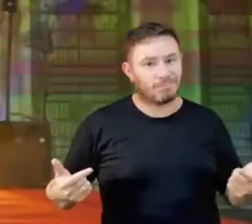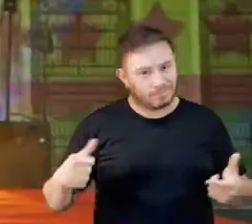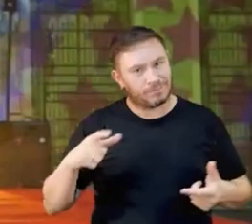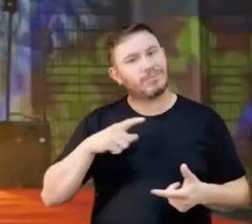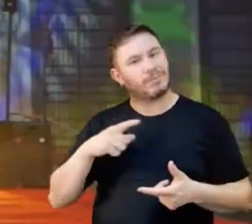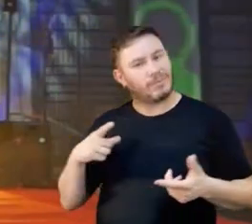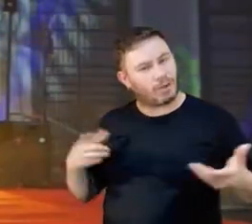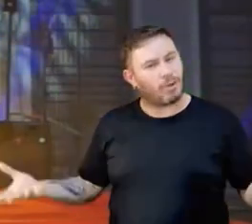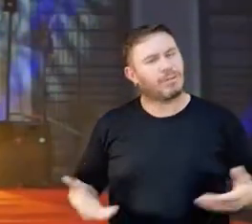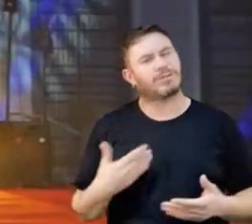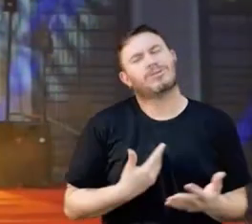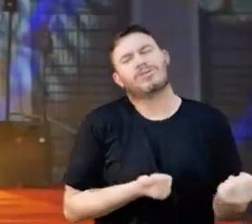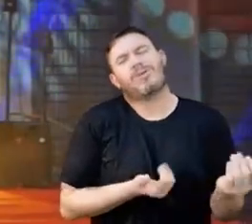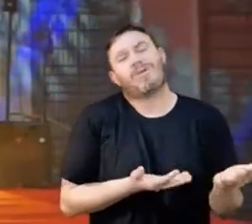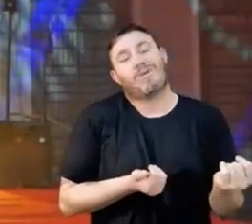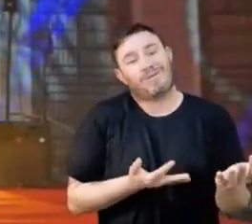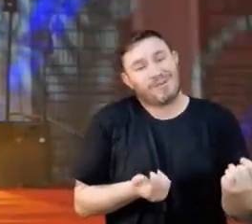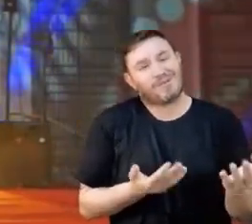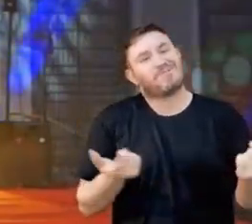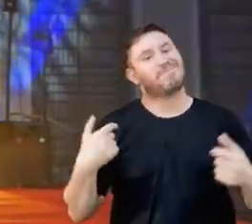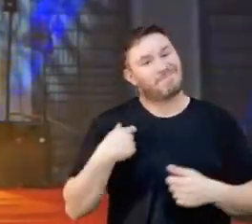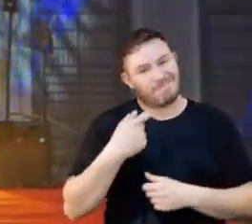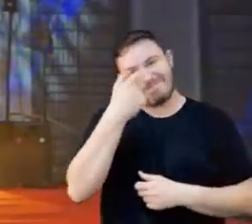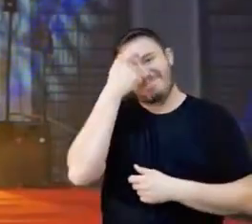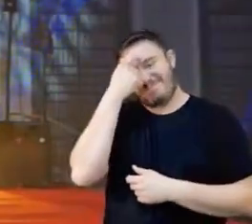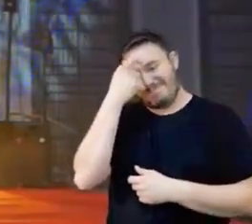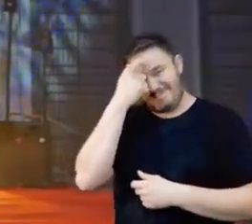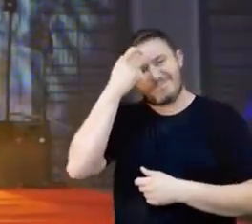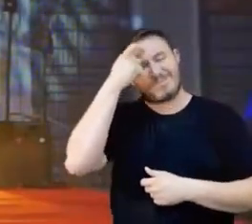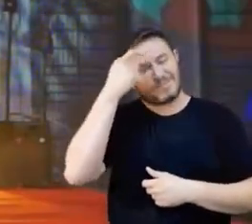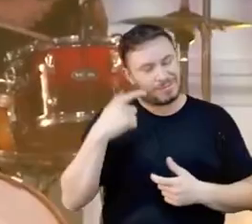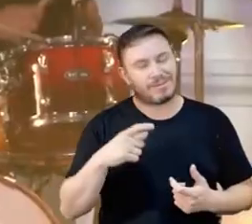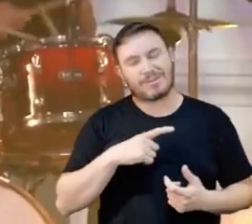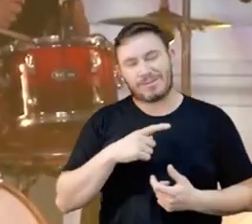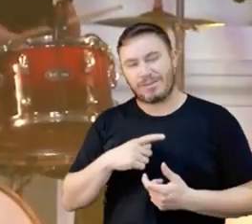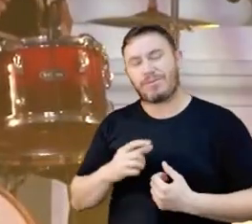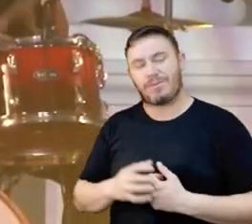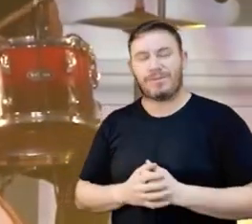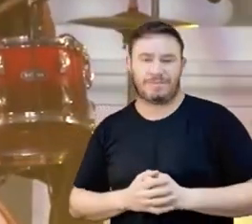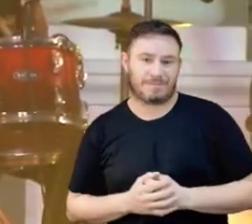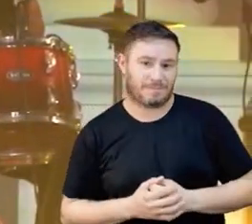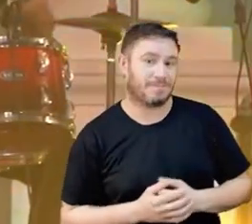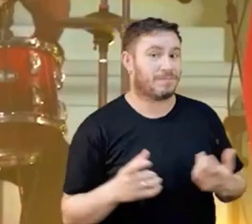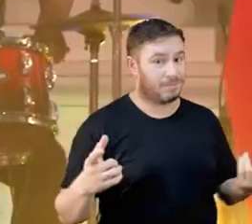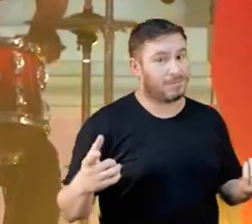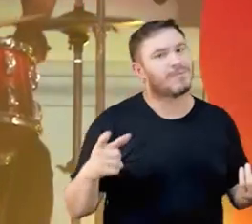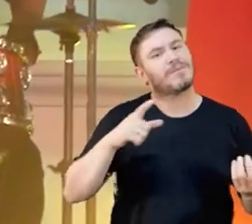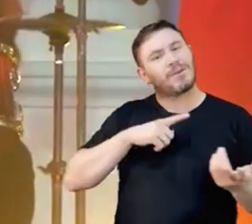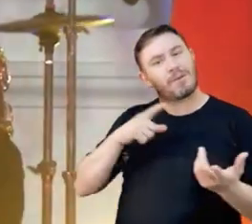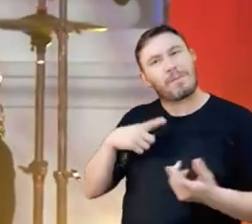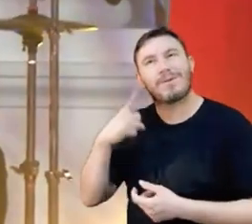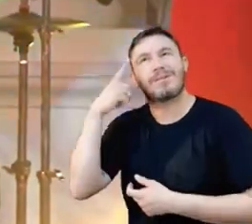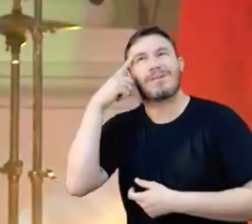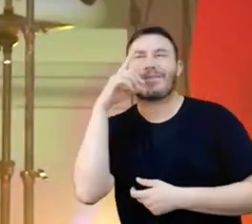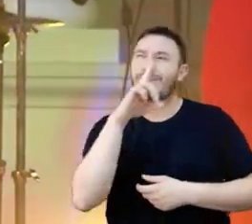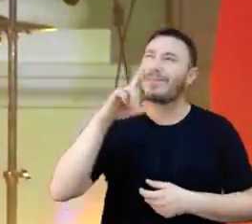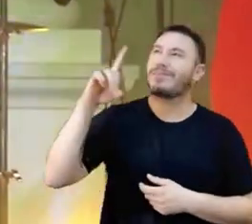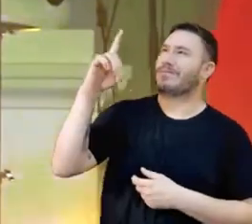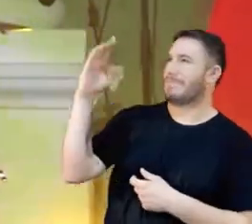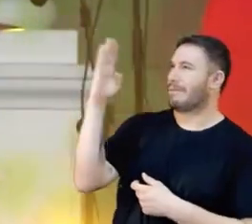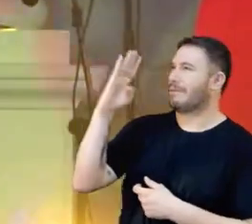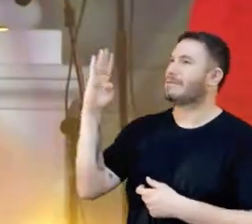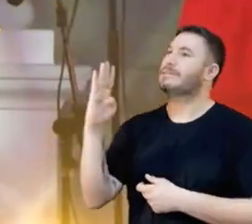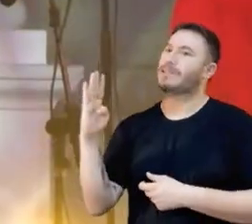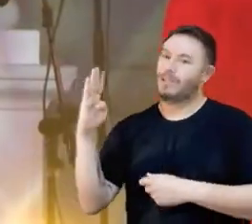sujeito de sorte, porque apesar de muito moço, me sinto são e salvo e forte. E tenho